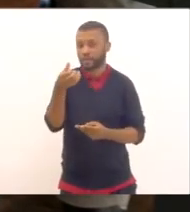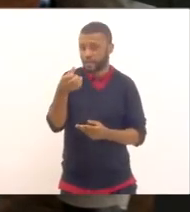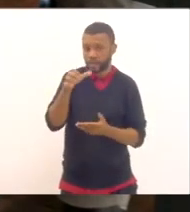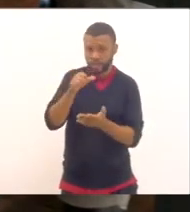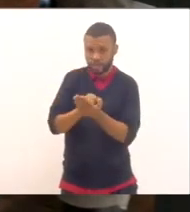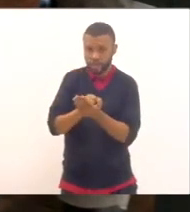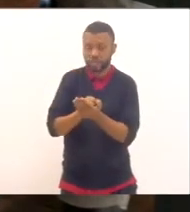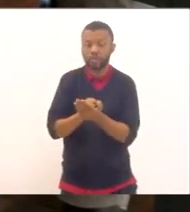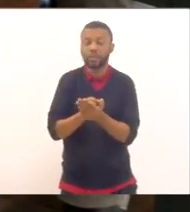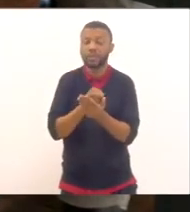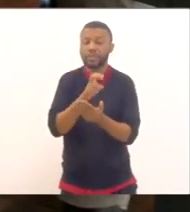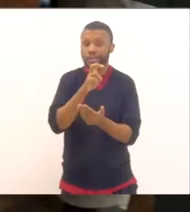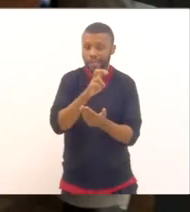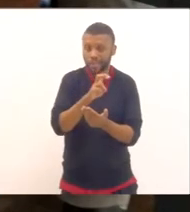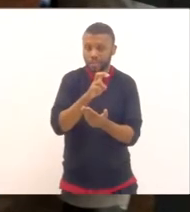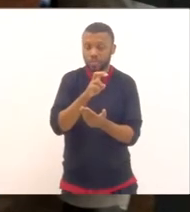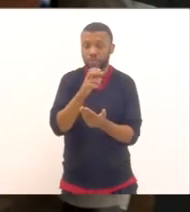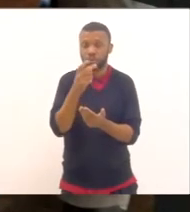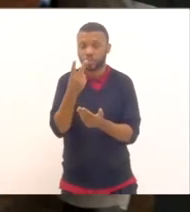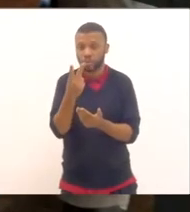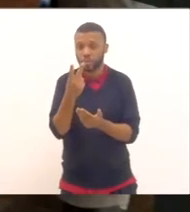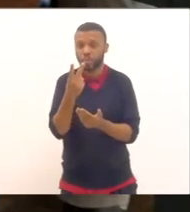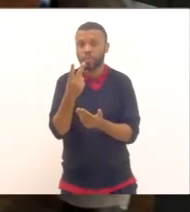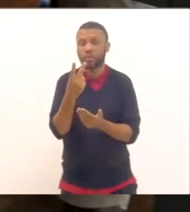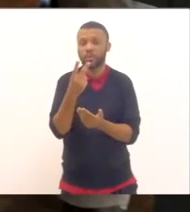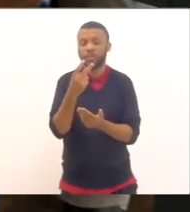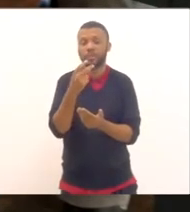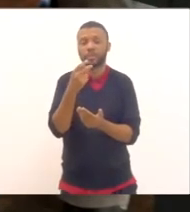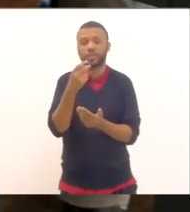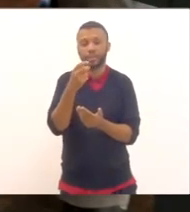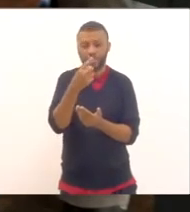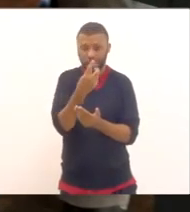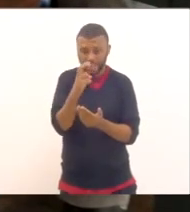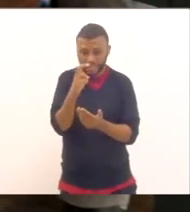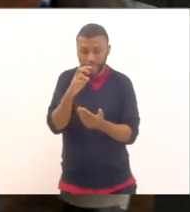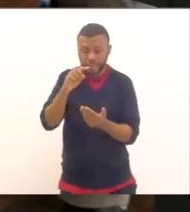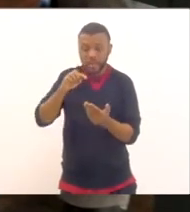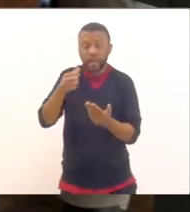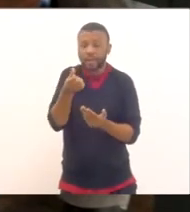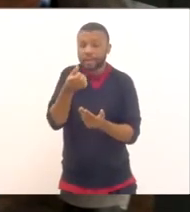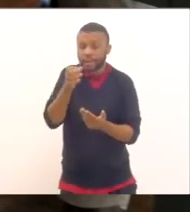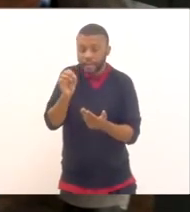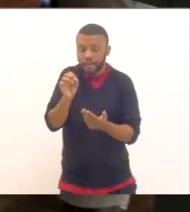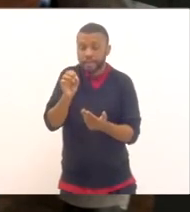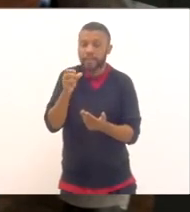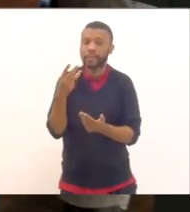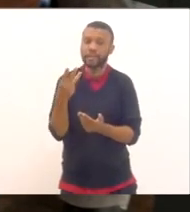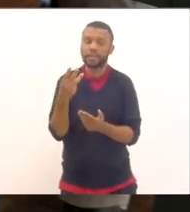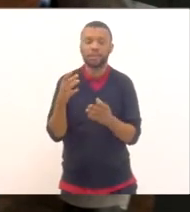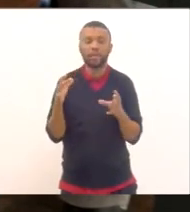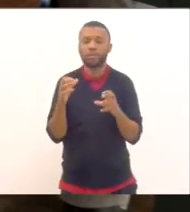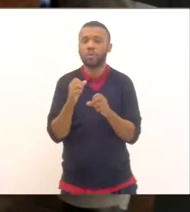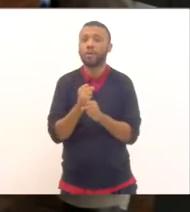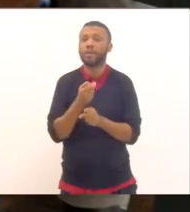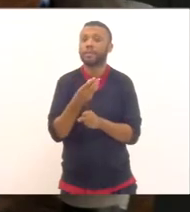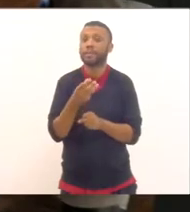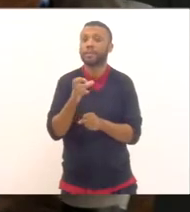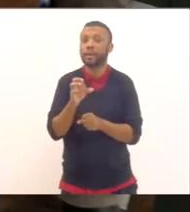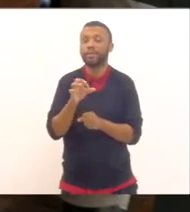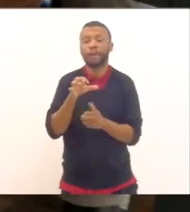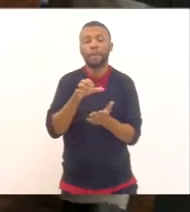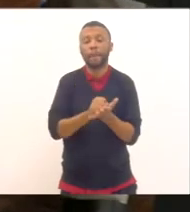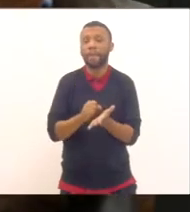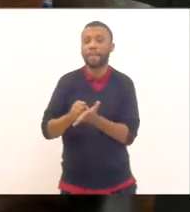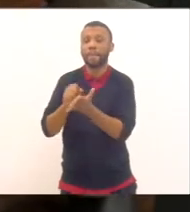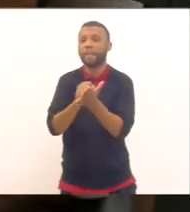3465 215-60-17 dá um total de 39 registro e falam feito